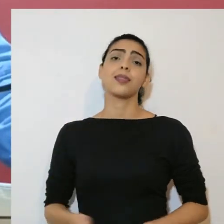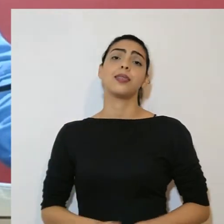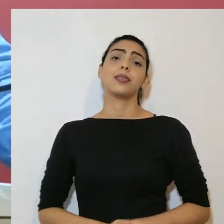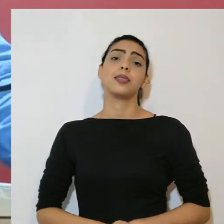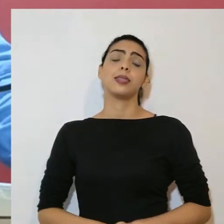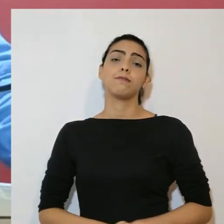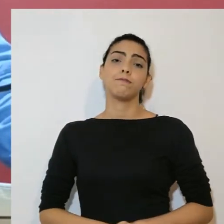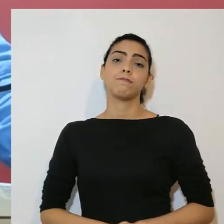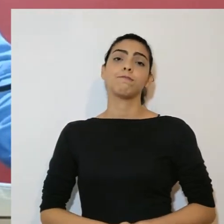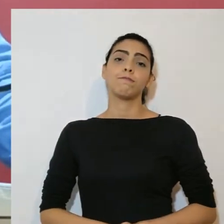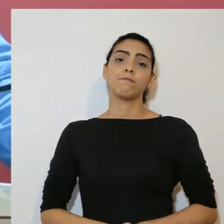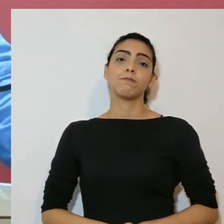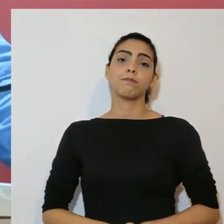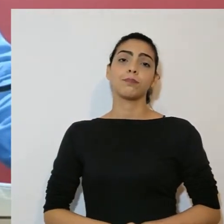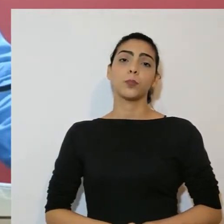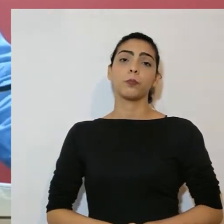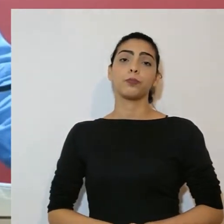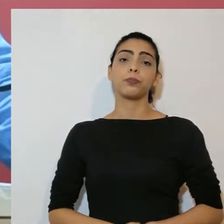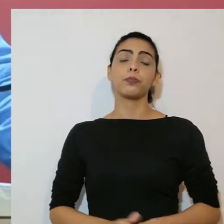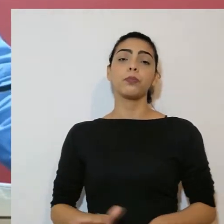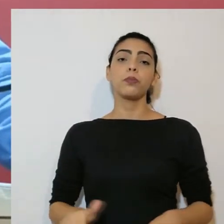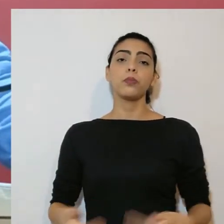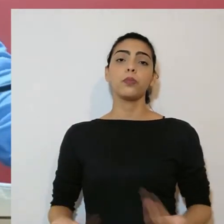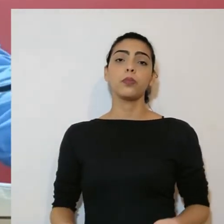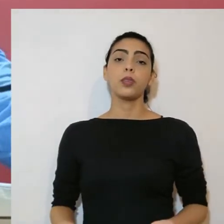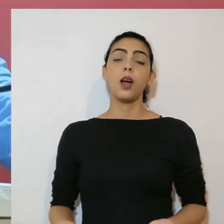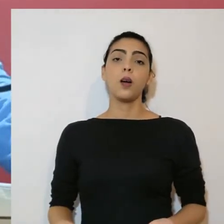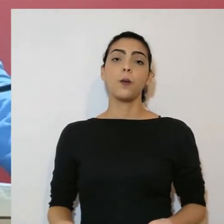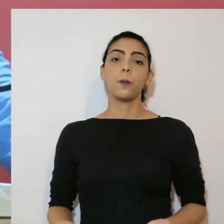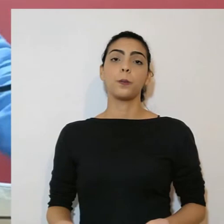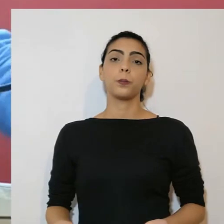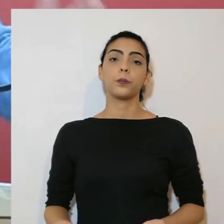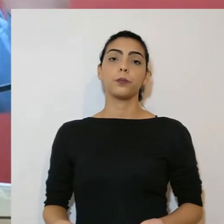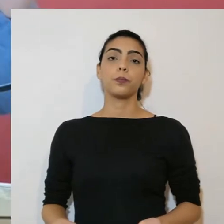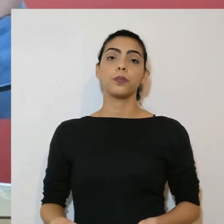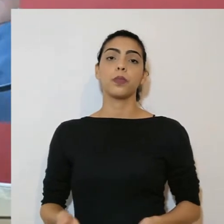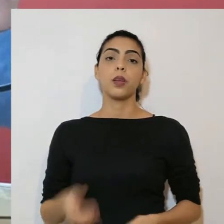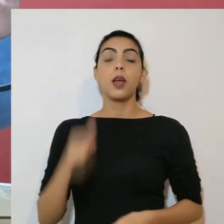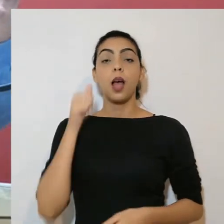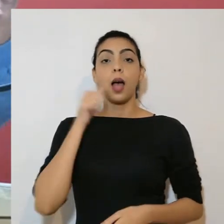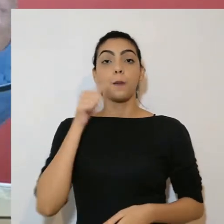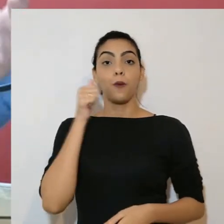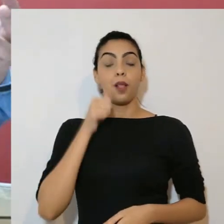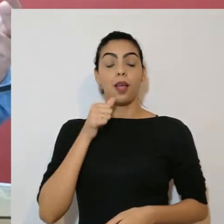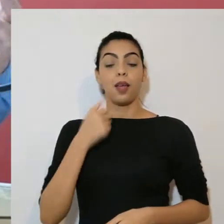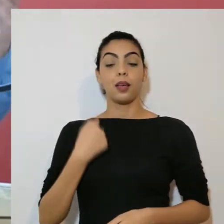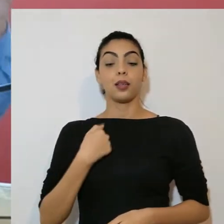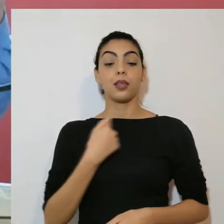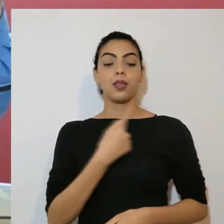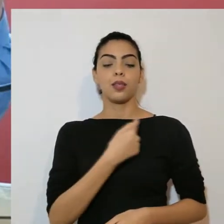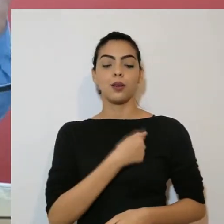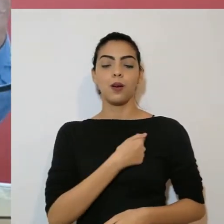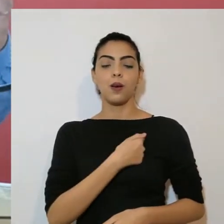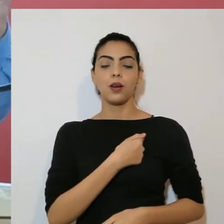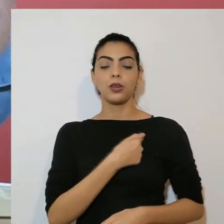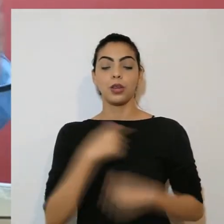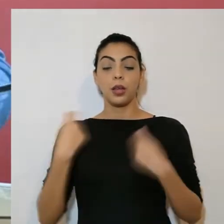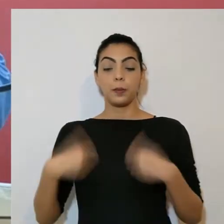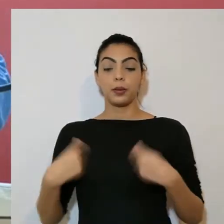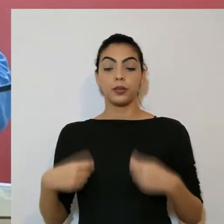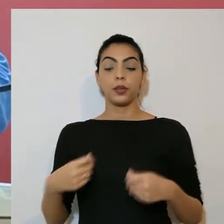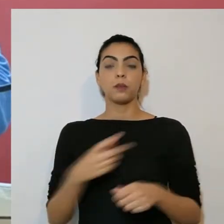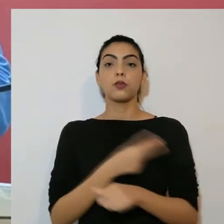trazer tristeza e decepção. Por isso que a mulher que nós